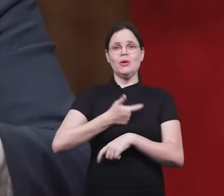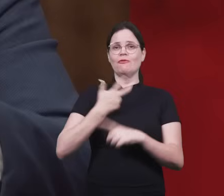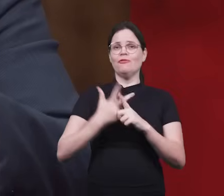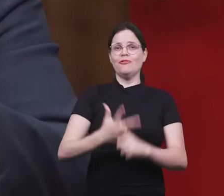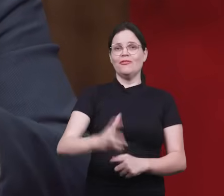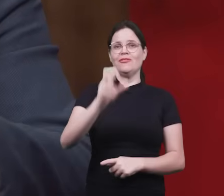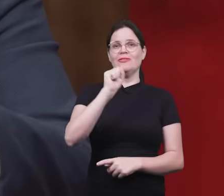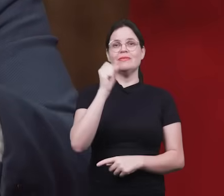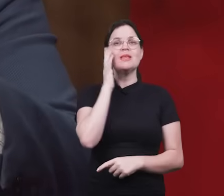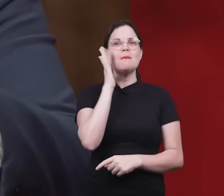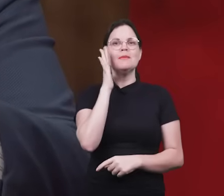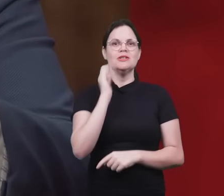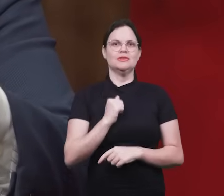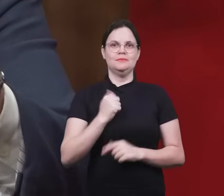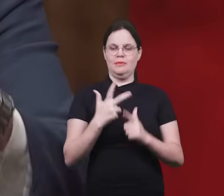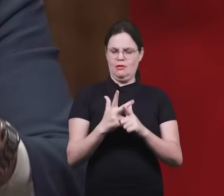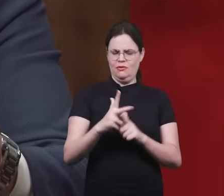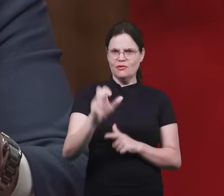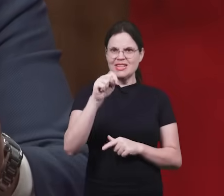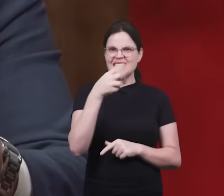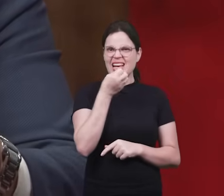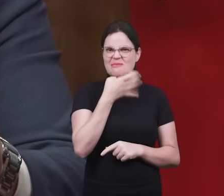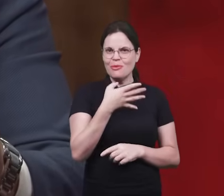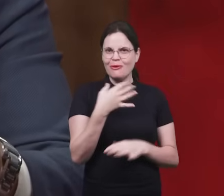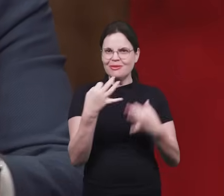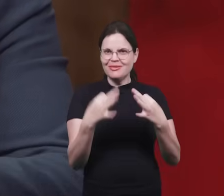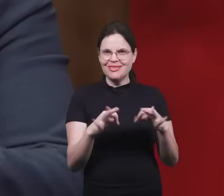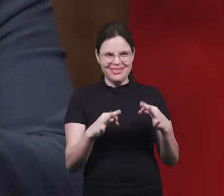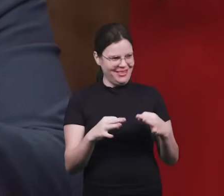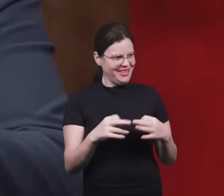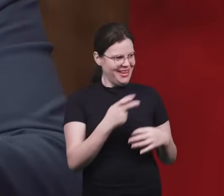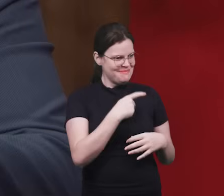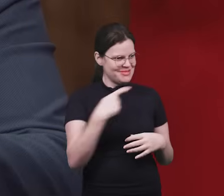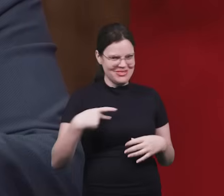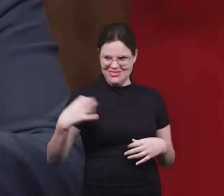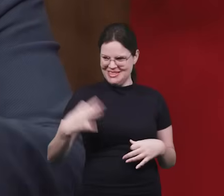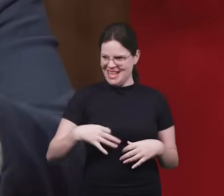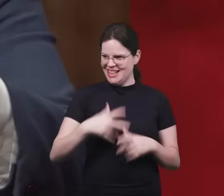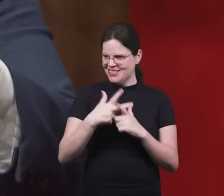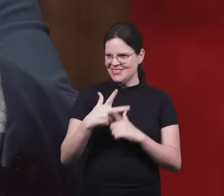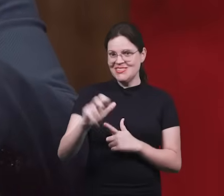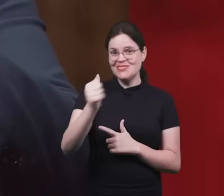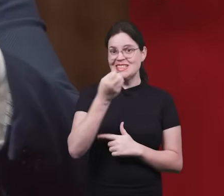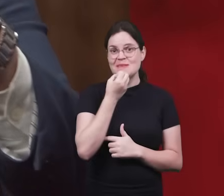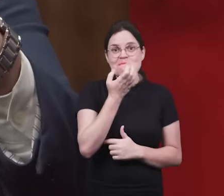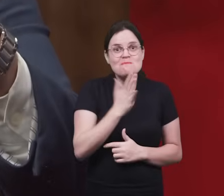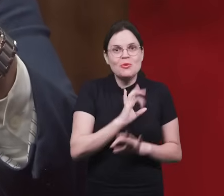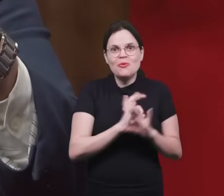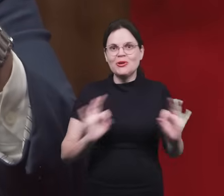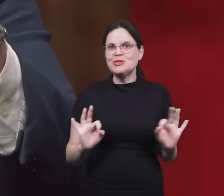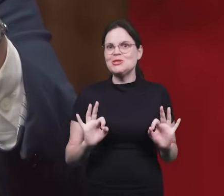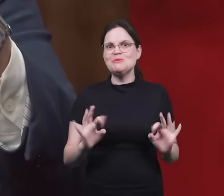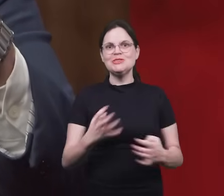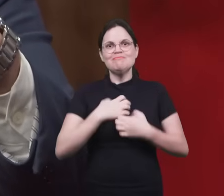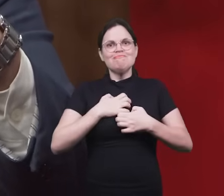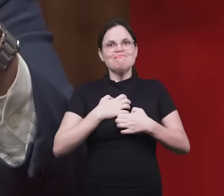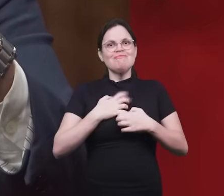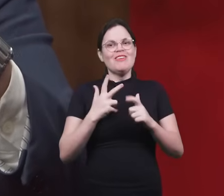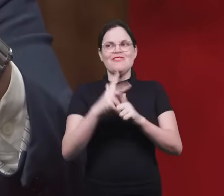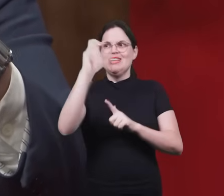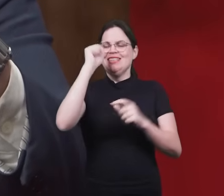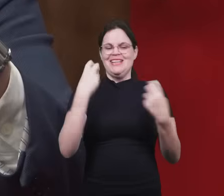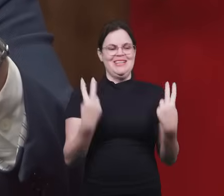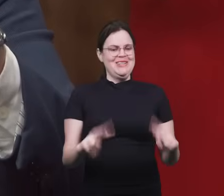vencedores. Imagina, vencer já é muito bom, né, pastor Douglas? Com certeza. Pastor Sem dúvida. Júlio. Vencer é o ápice, mas o ápice